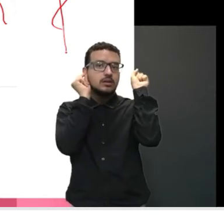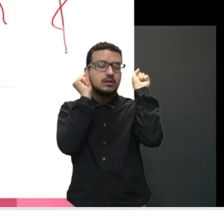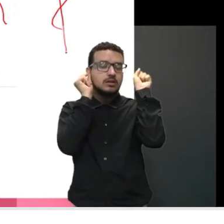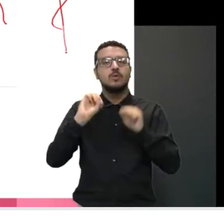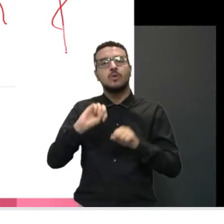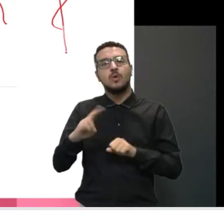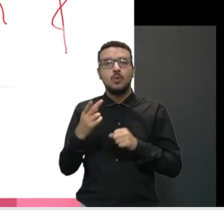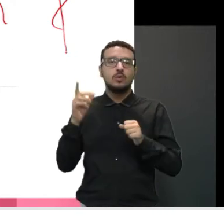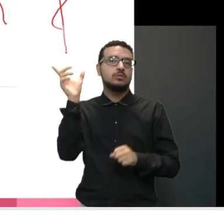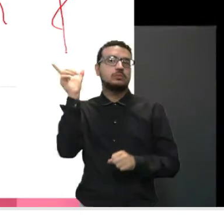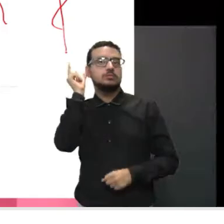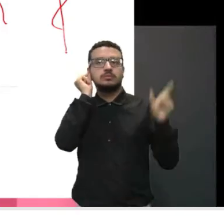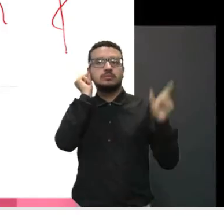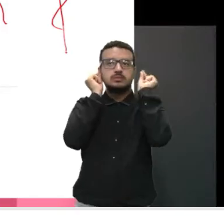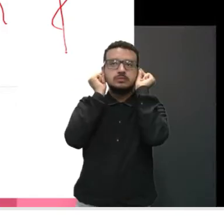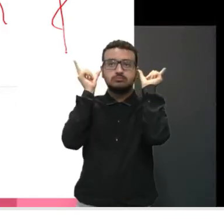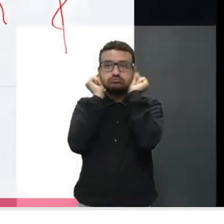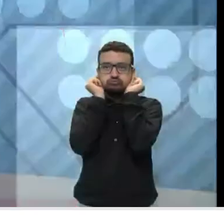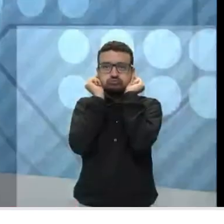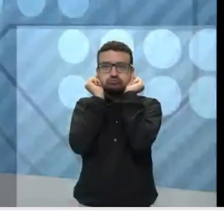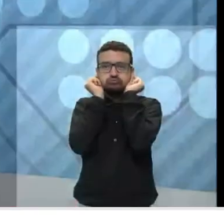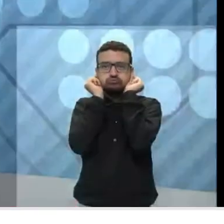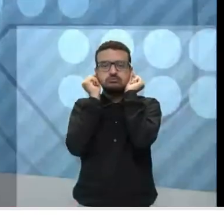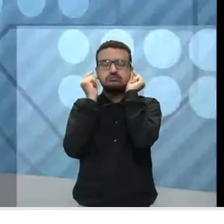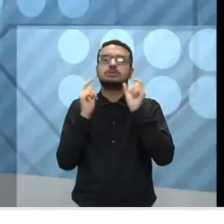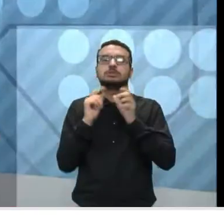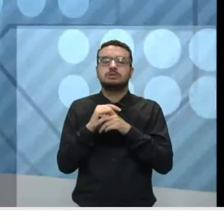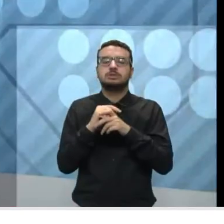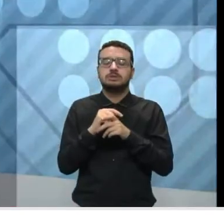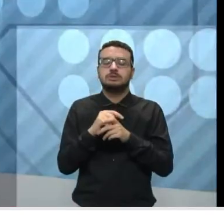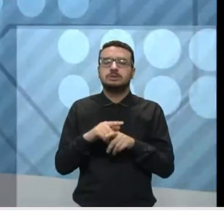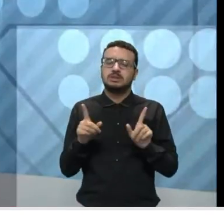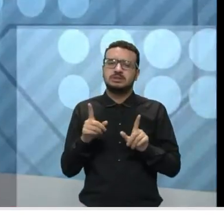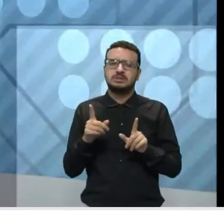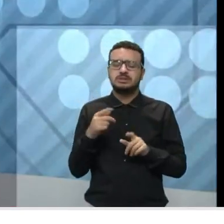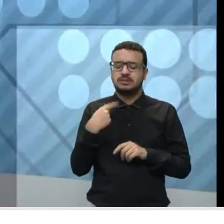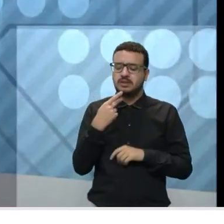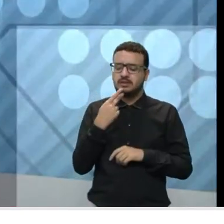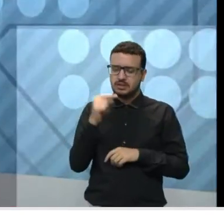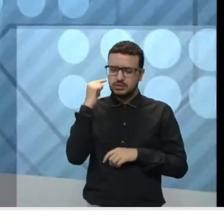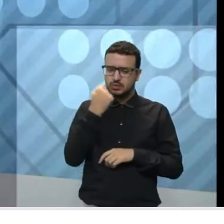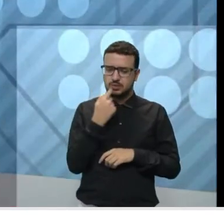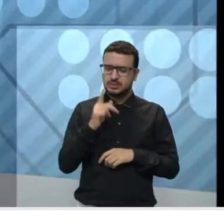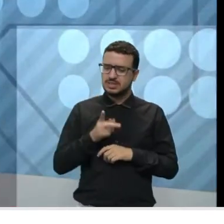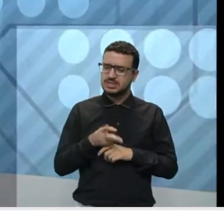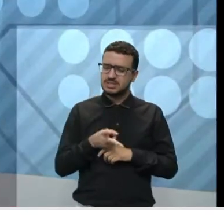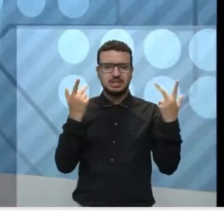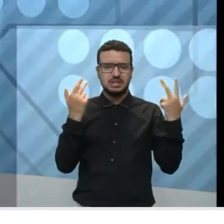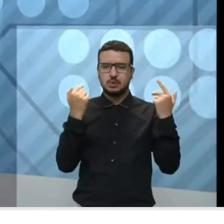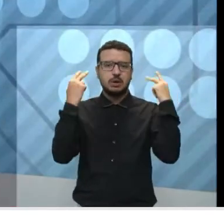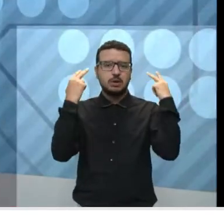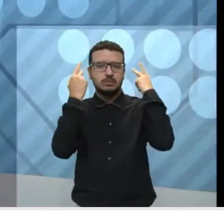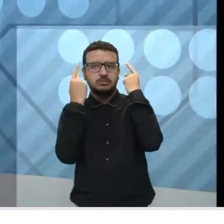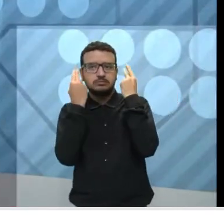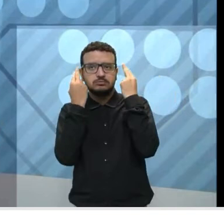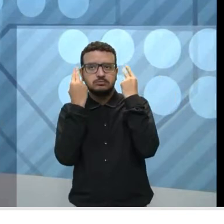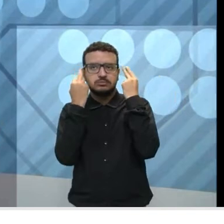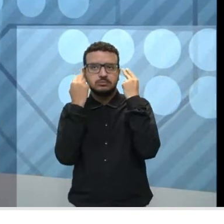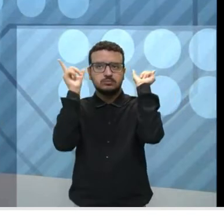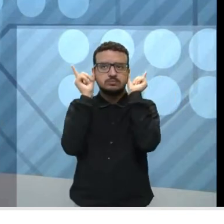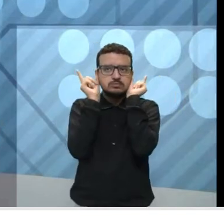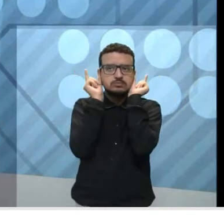sempre iguais, não é o tipo e o grau? Não. Nós temos 2 aparelhos que eles são independentes. Então, uma perda auditiva